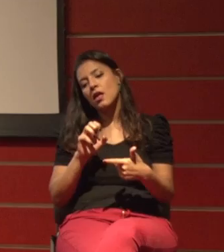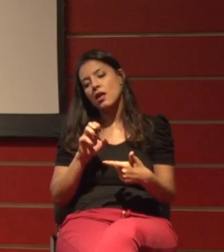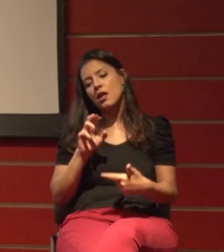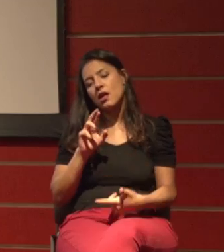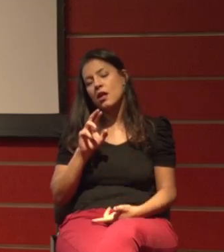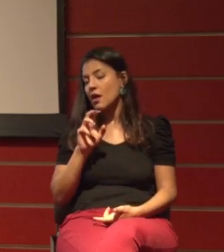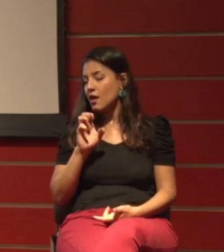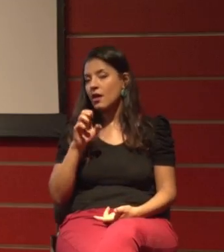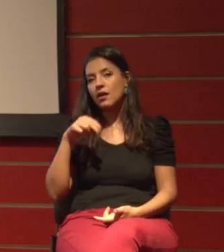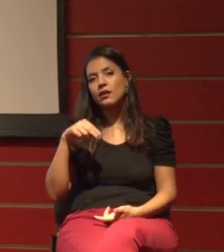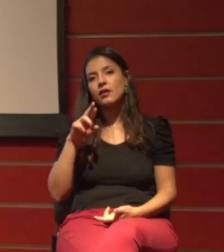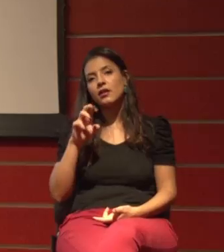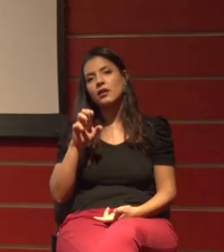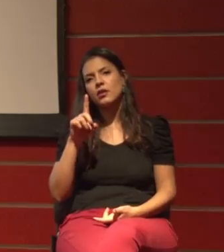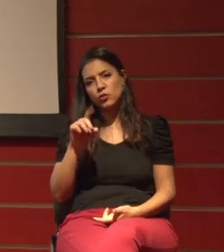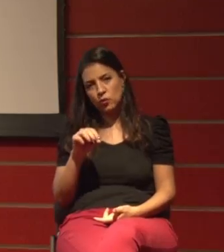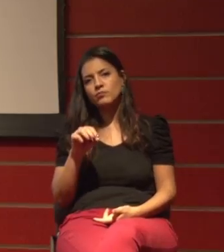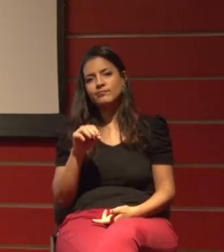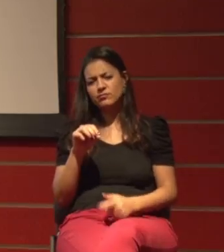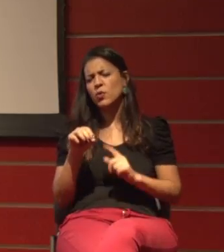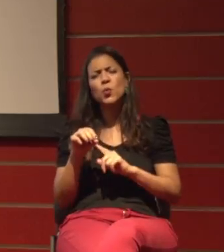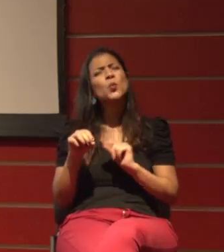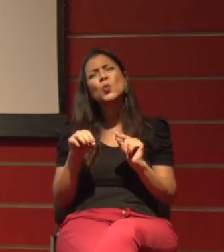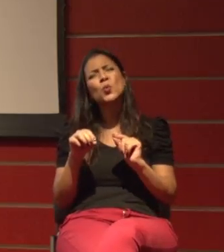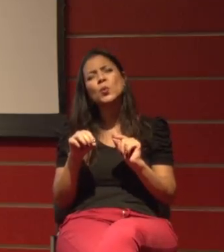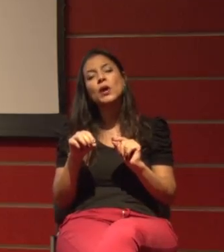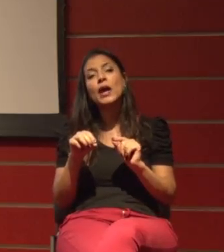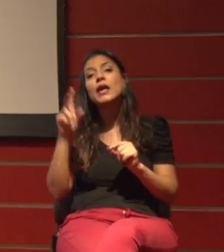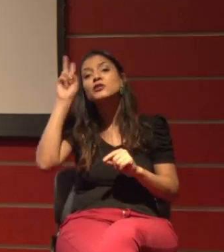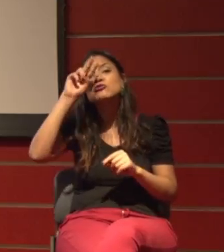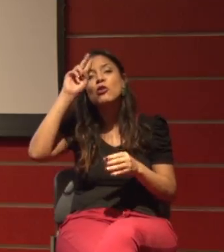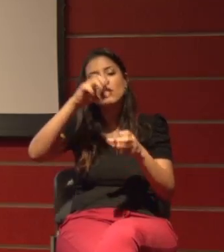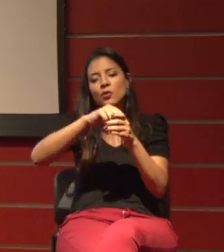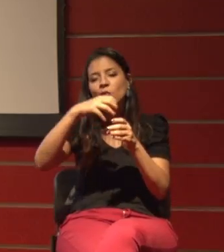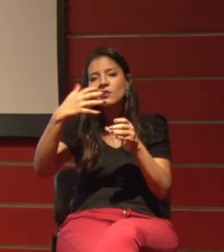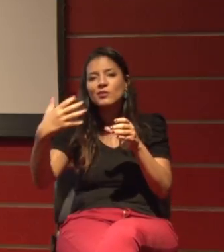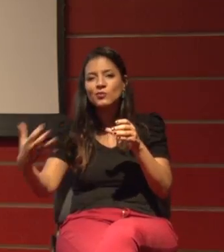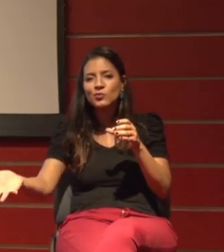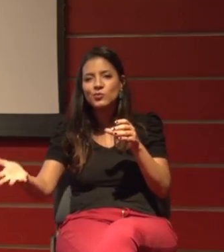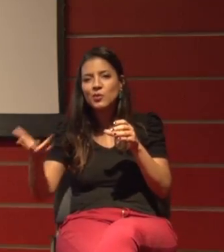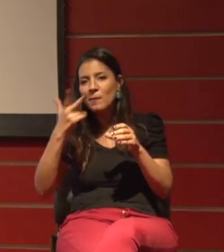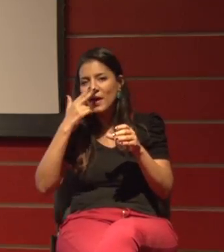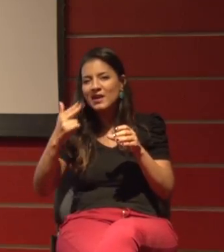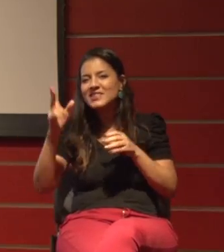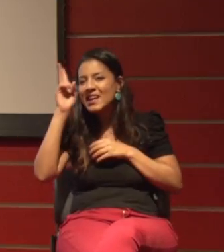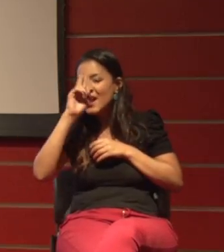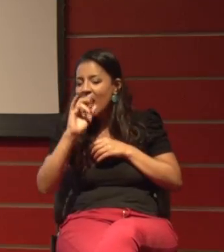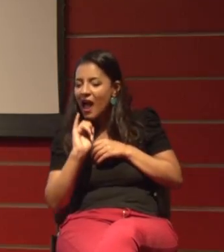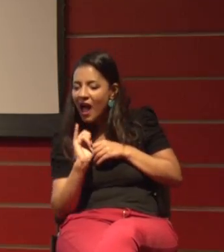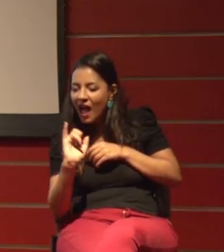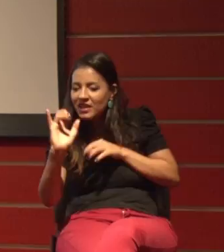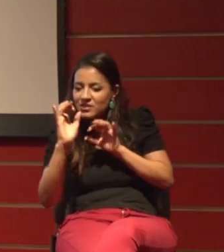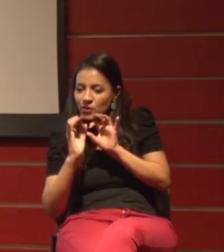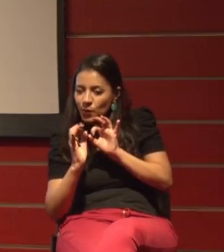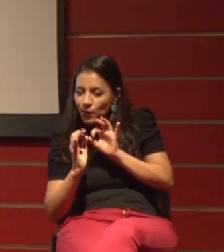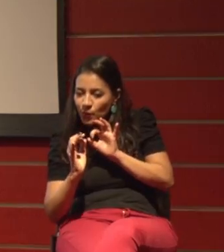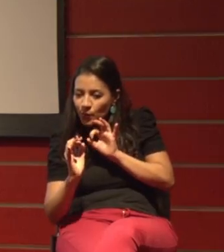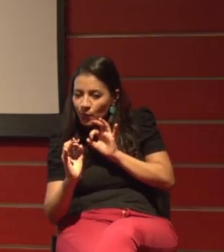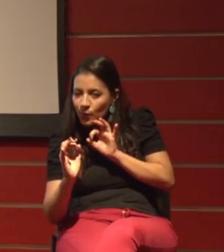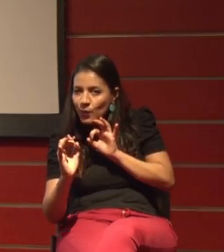né enredo é o conteúdo da história o fio narrativo geralmente composto de conflito ou